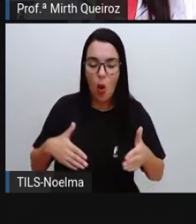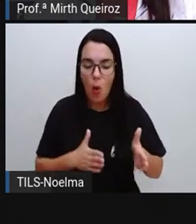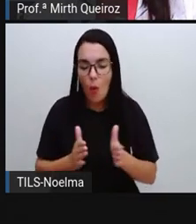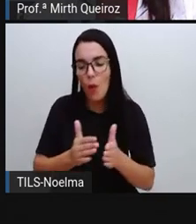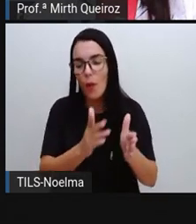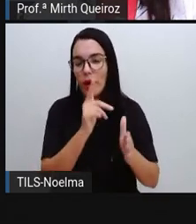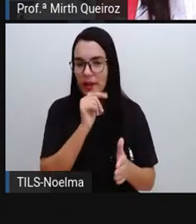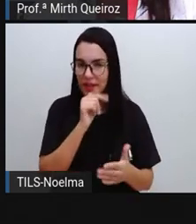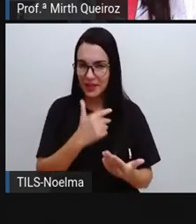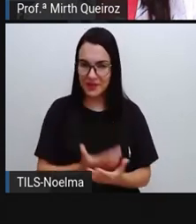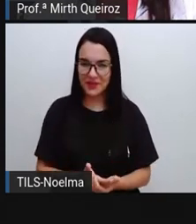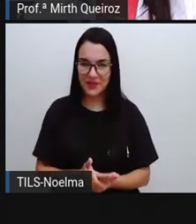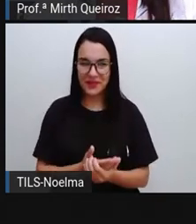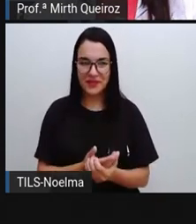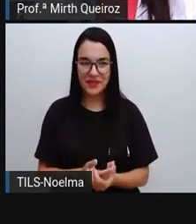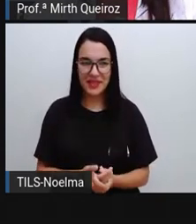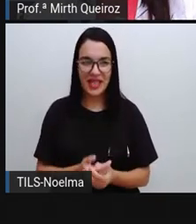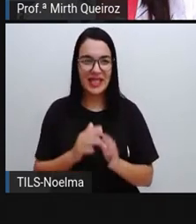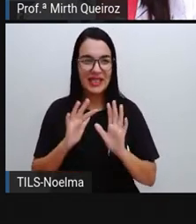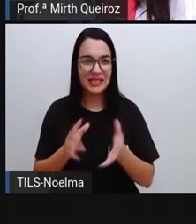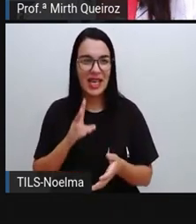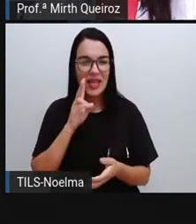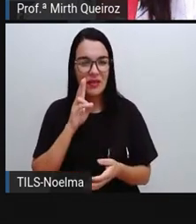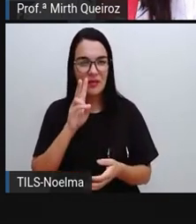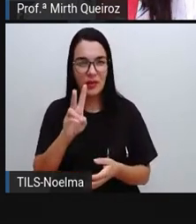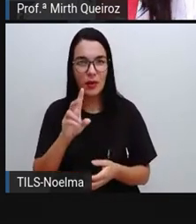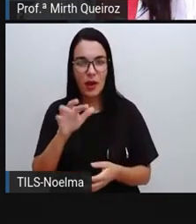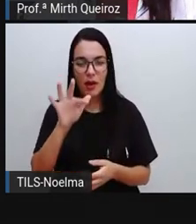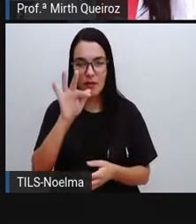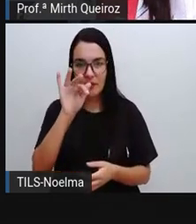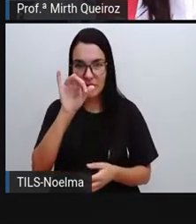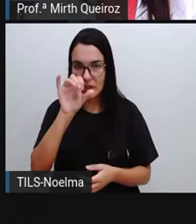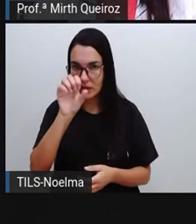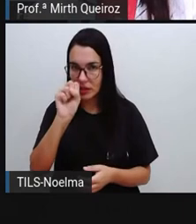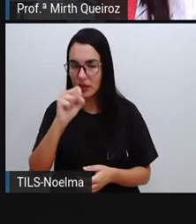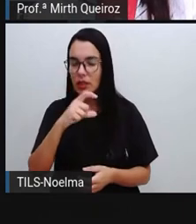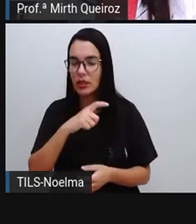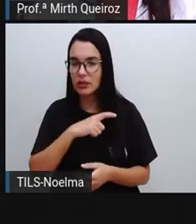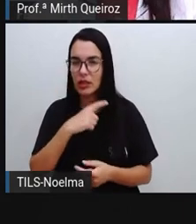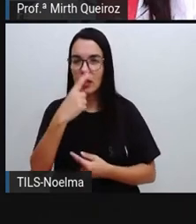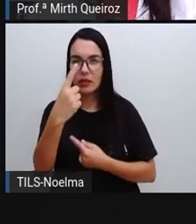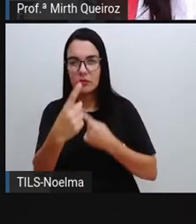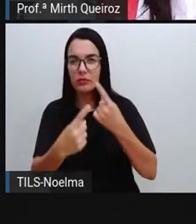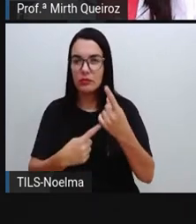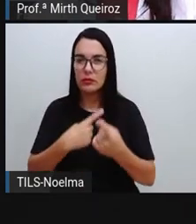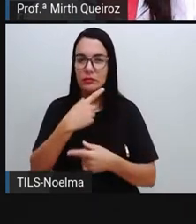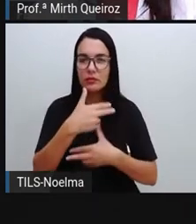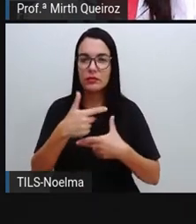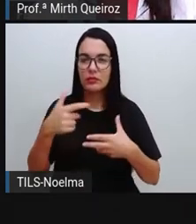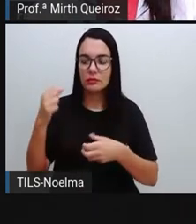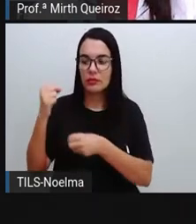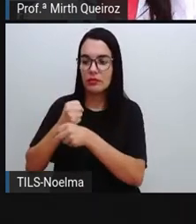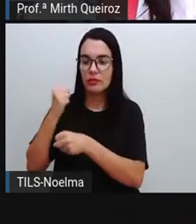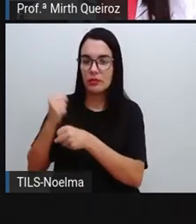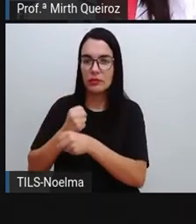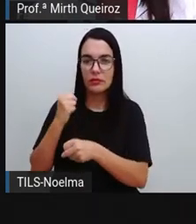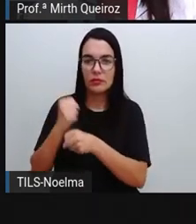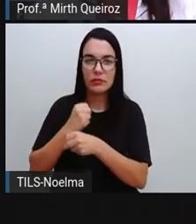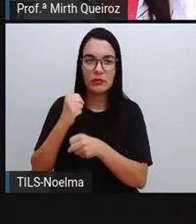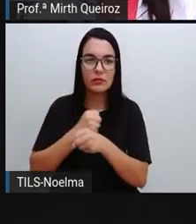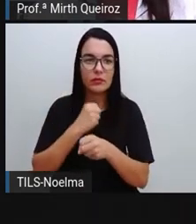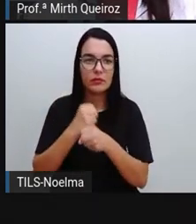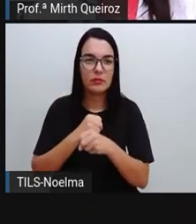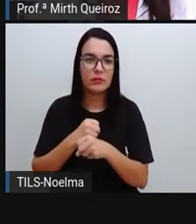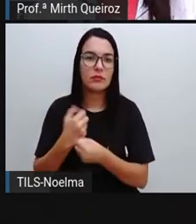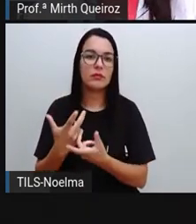certo? Feira de Santana, nós já observamos que nós temos limites artificiais que vão separar aí, neste caso, né,